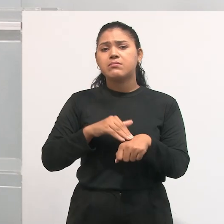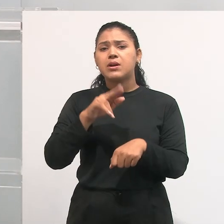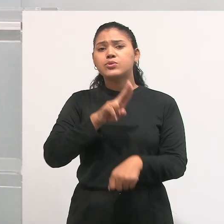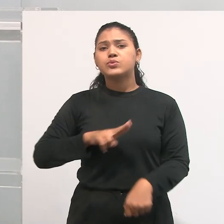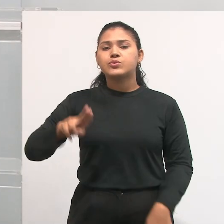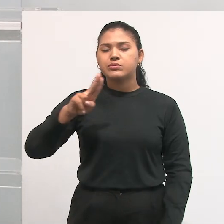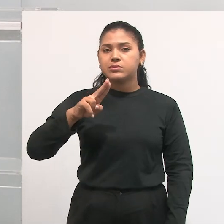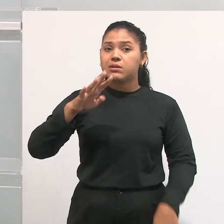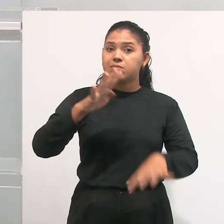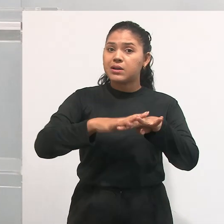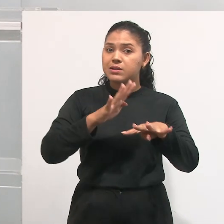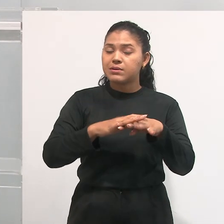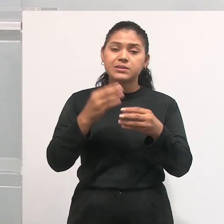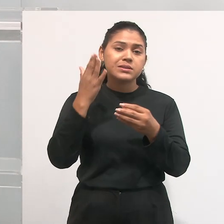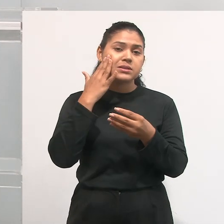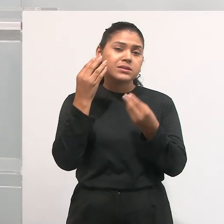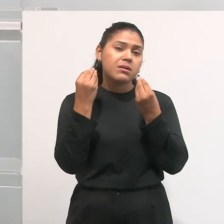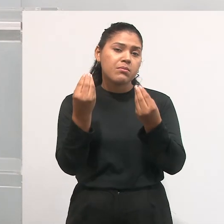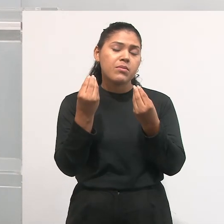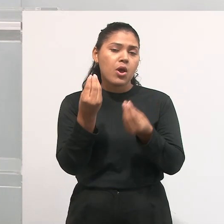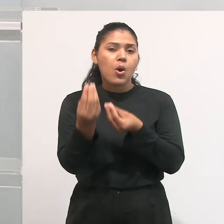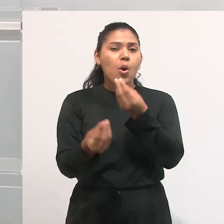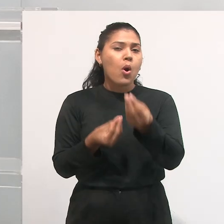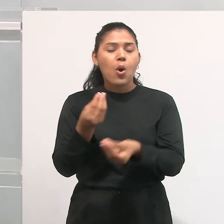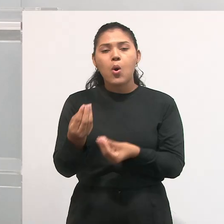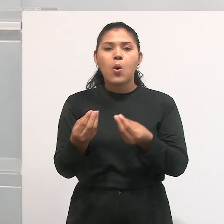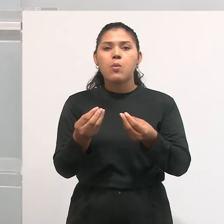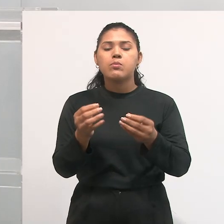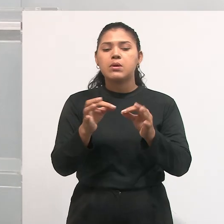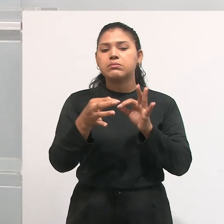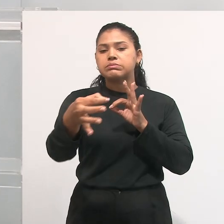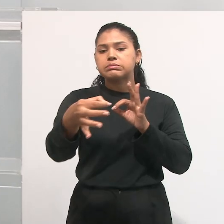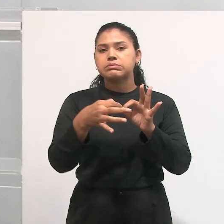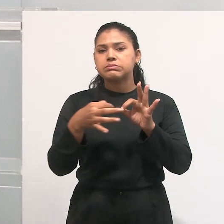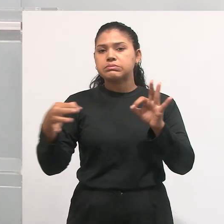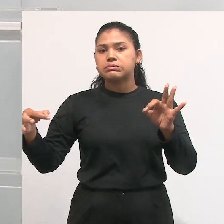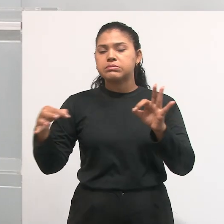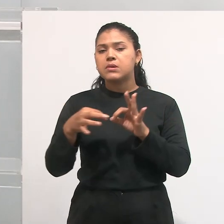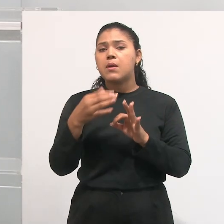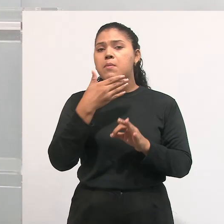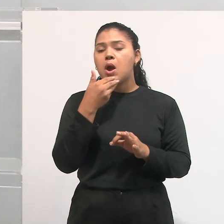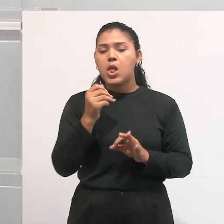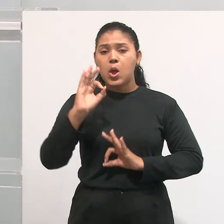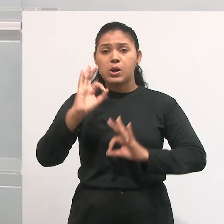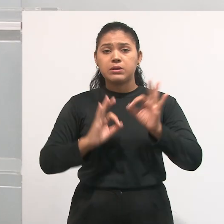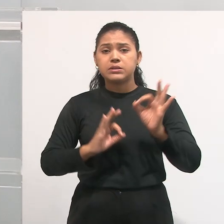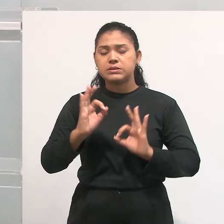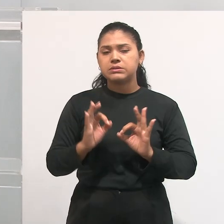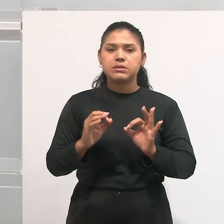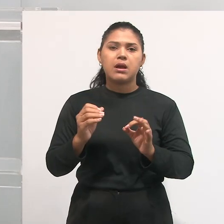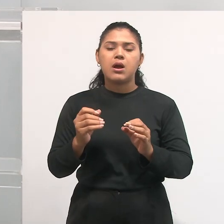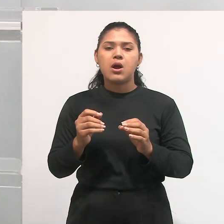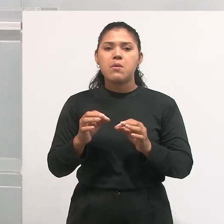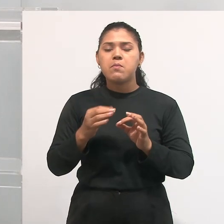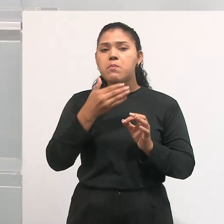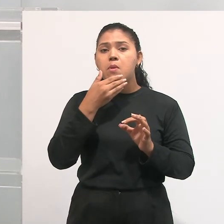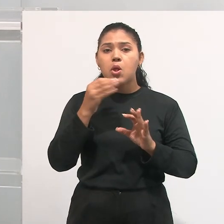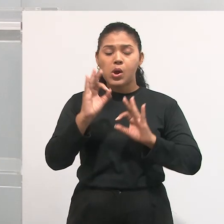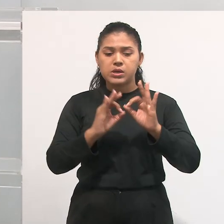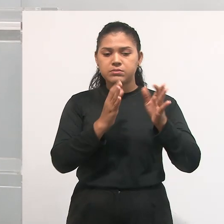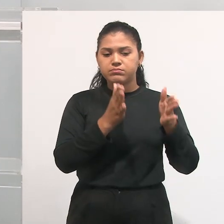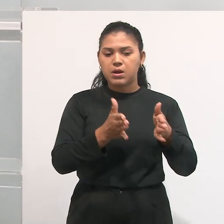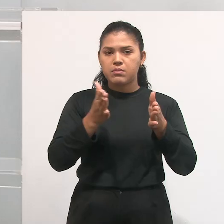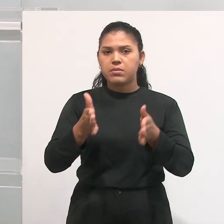trabalho matemática para saber qual a distância entre os canteiros, qual a distância entre as plantas,